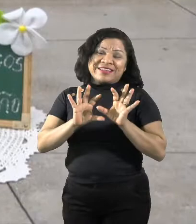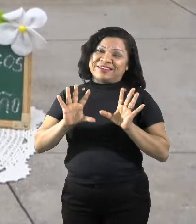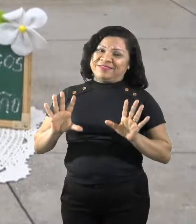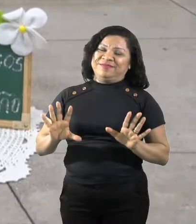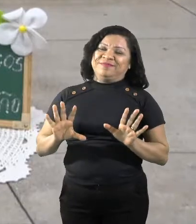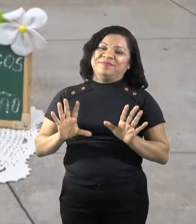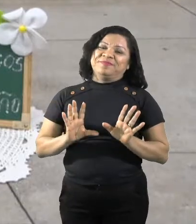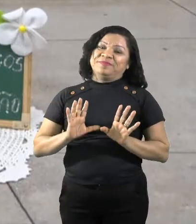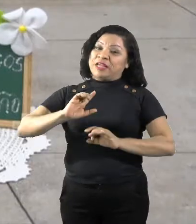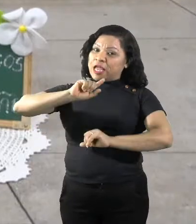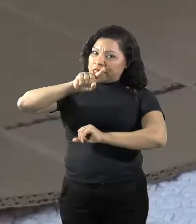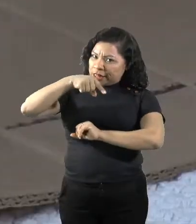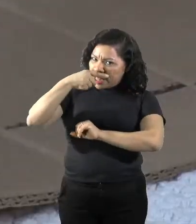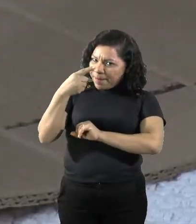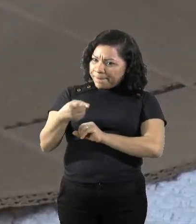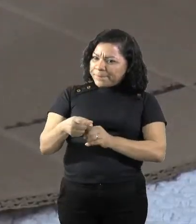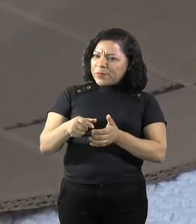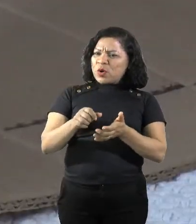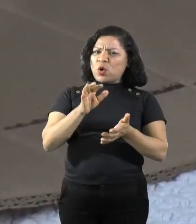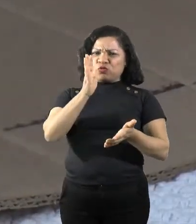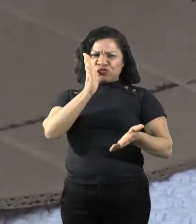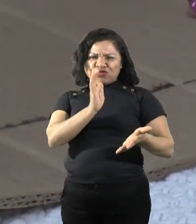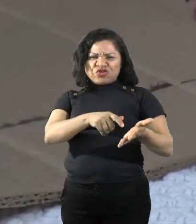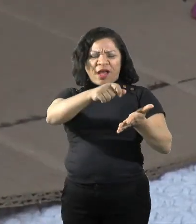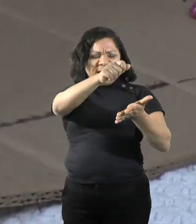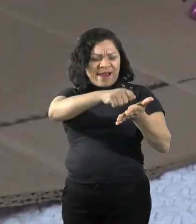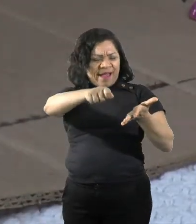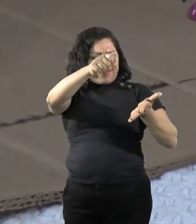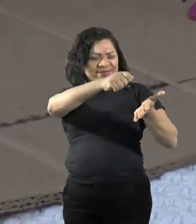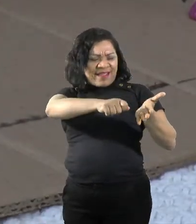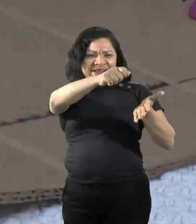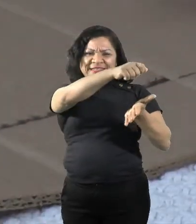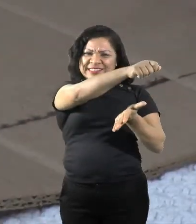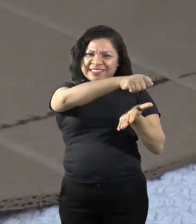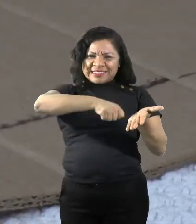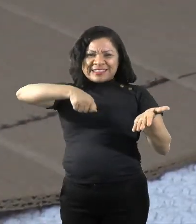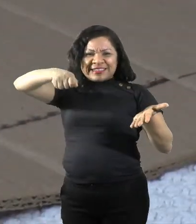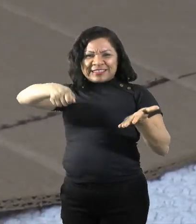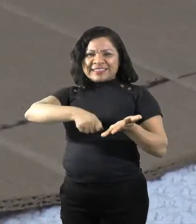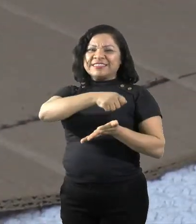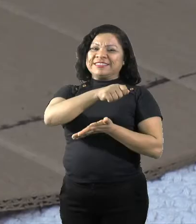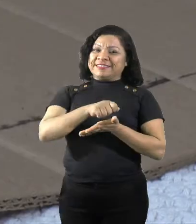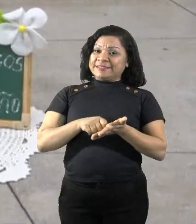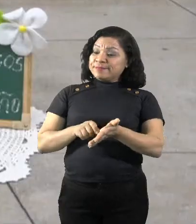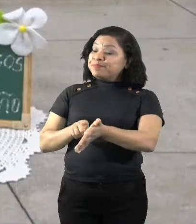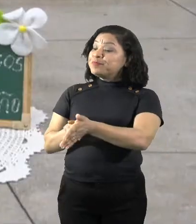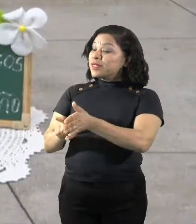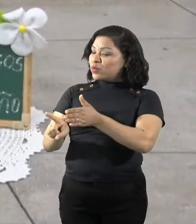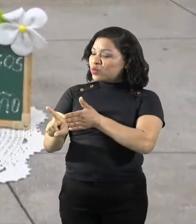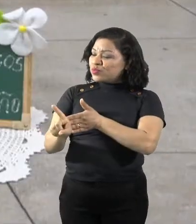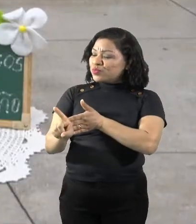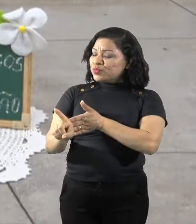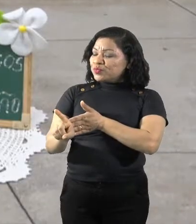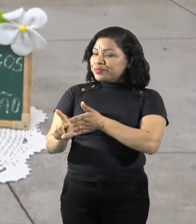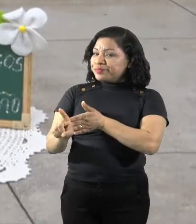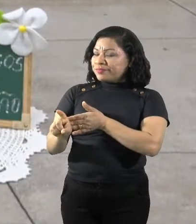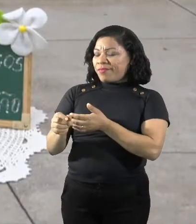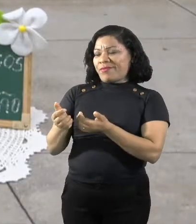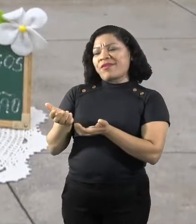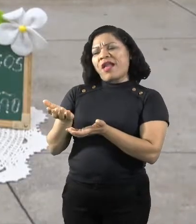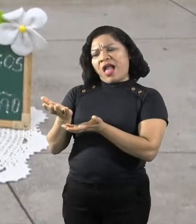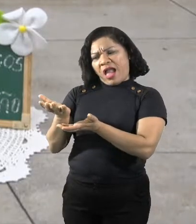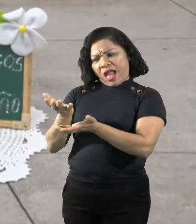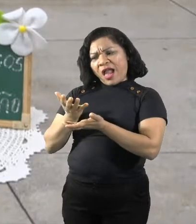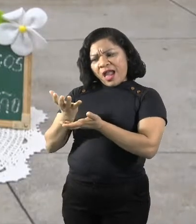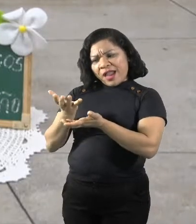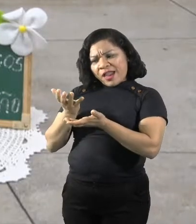que ele tiver riscado bastante o carvão, pergunte para ele, quer que eu pegue na